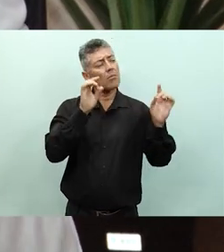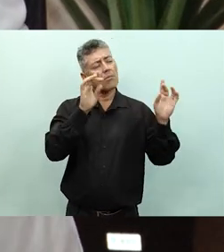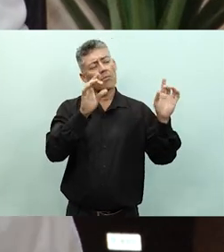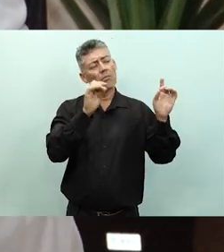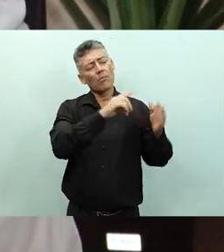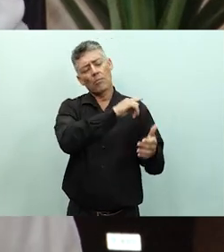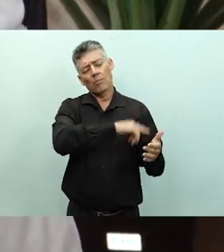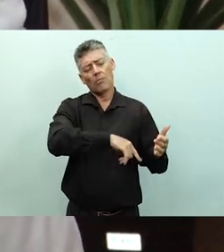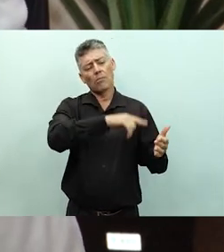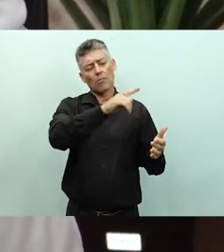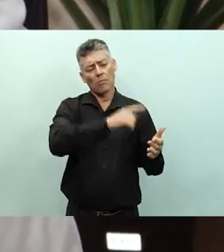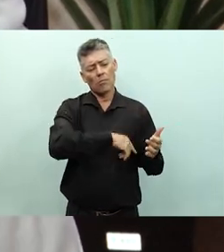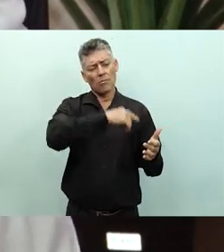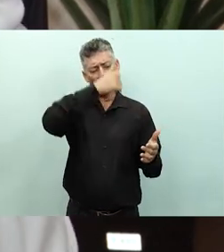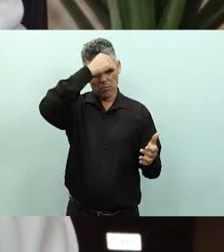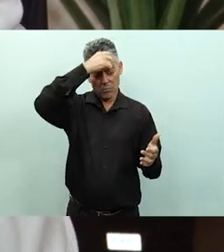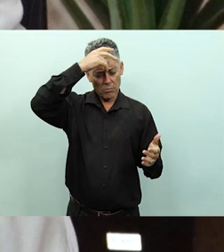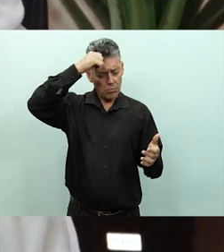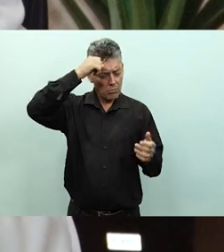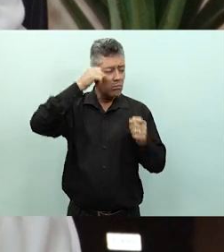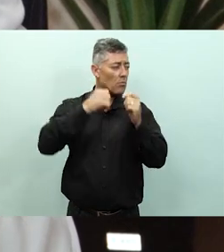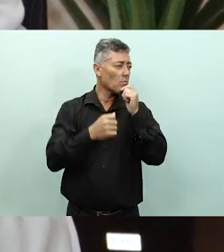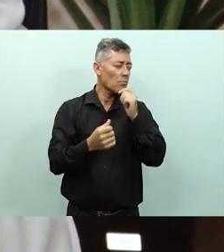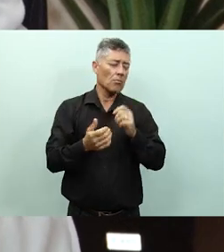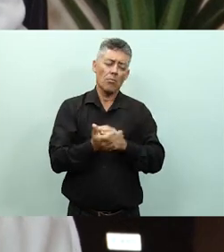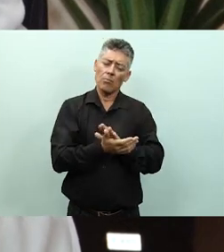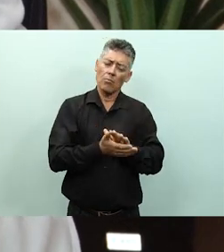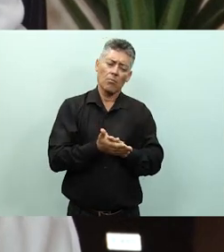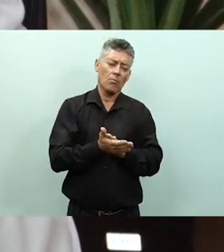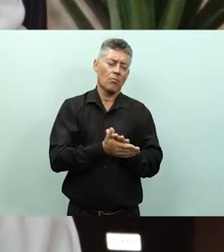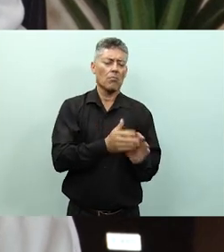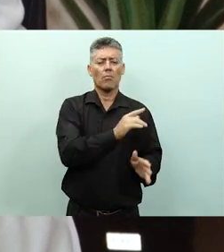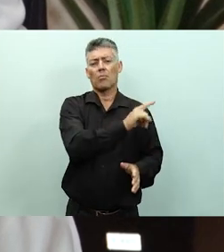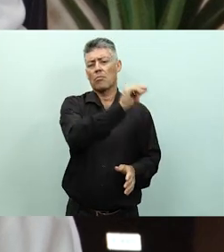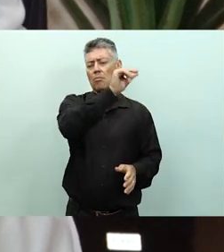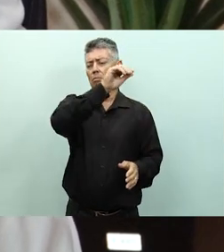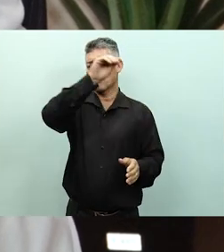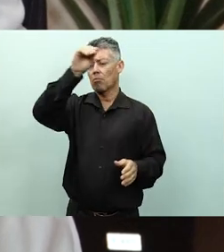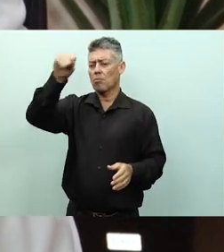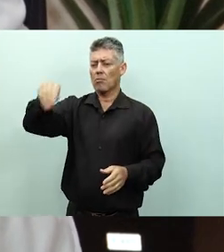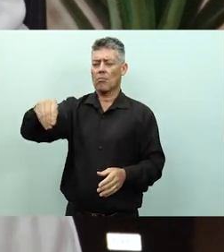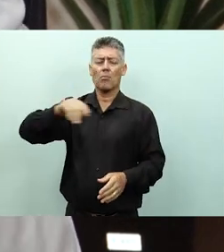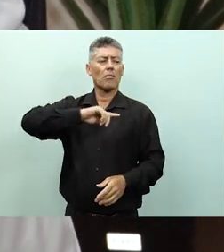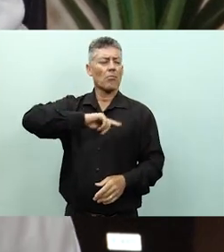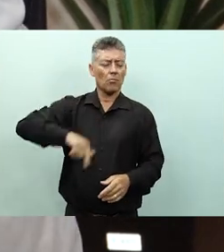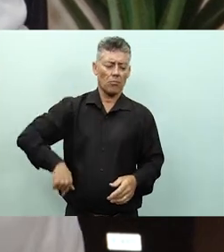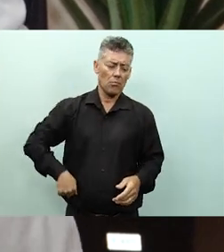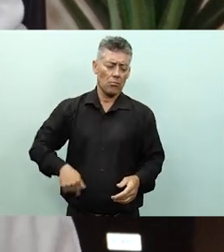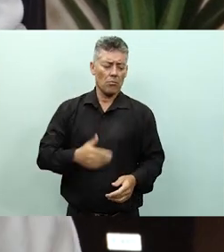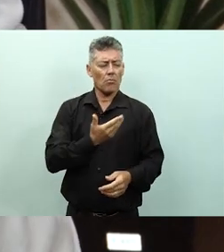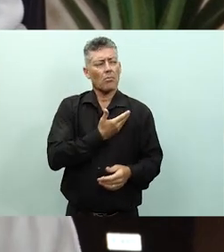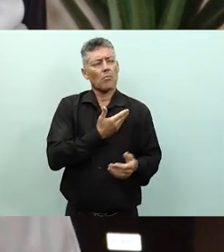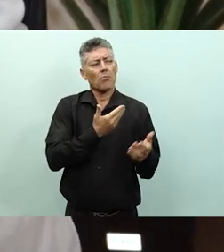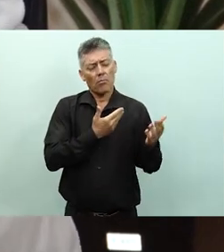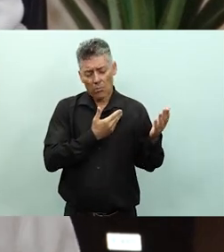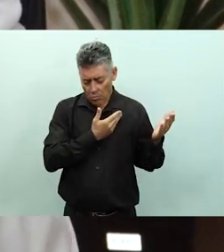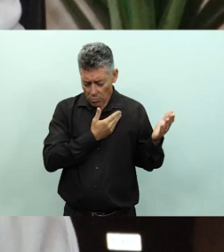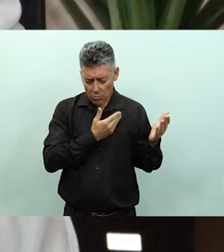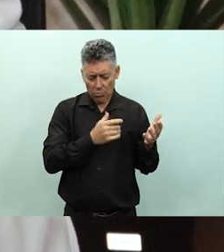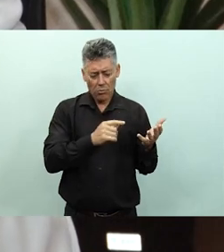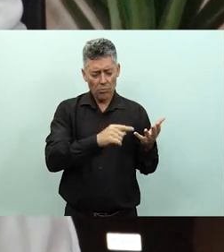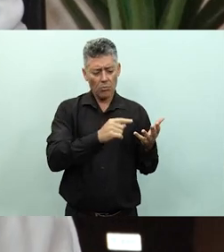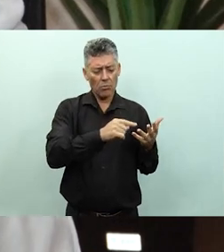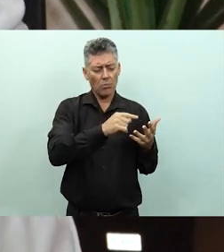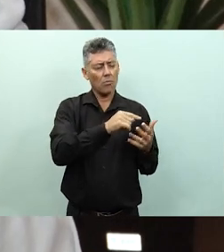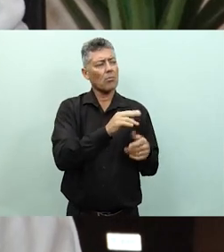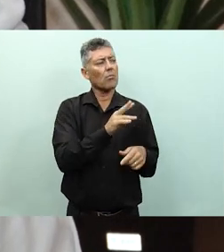quando renunciou à prefeitura, ela não tinha estrutura nenhuma para ser candidata a governadora. Os seus amigos, os seus